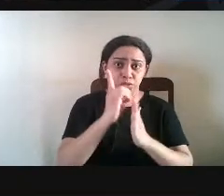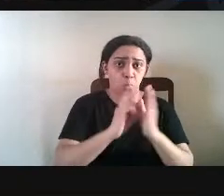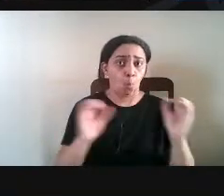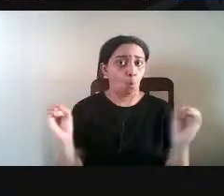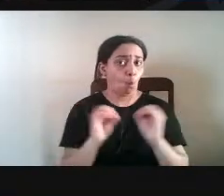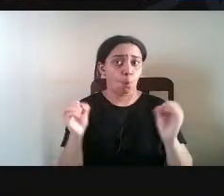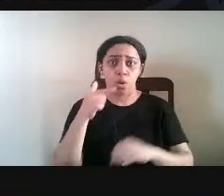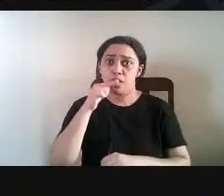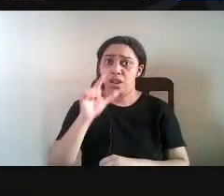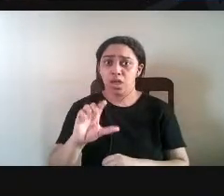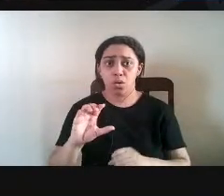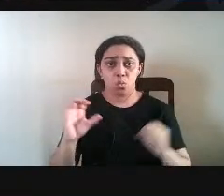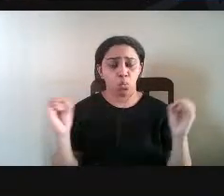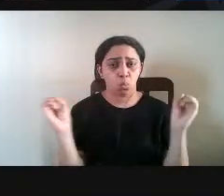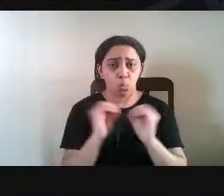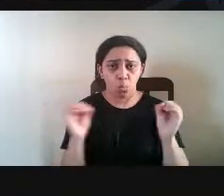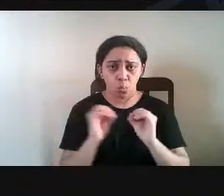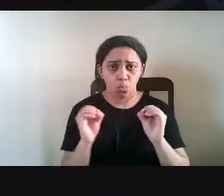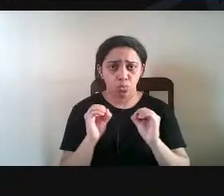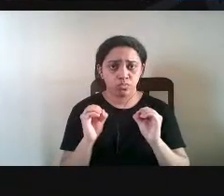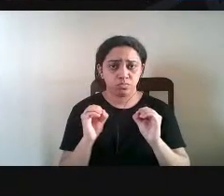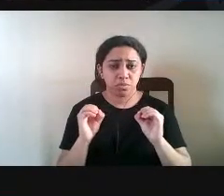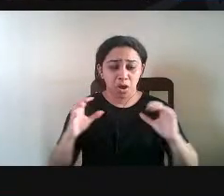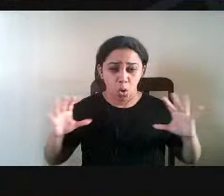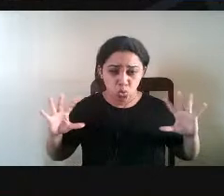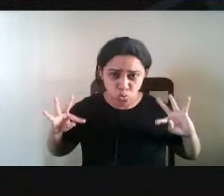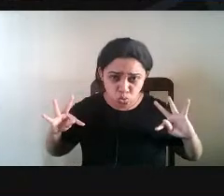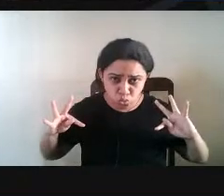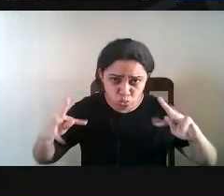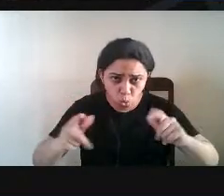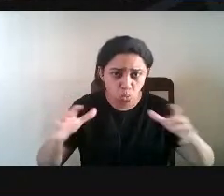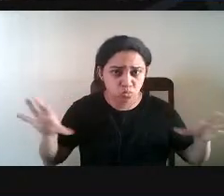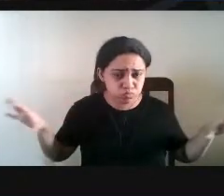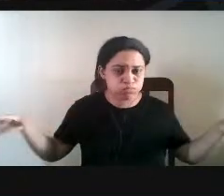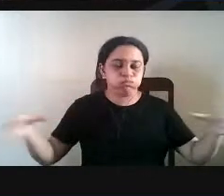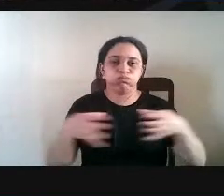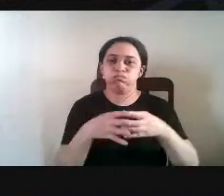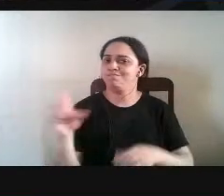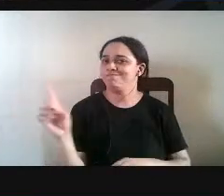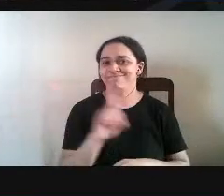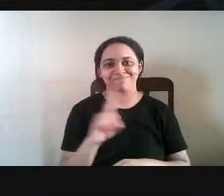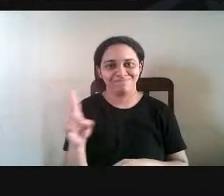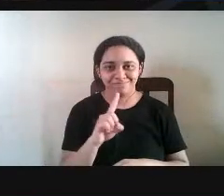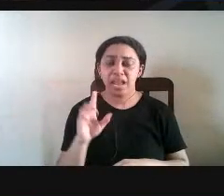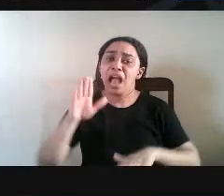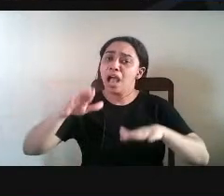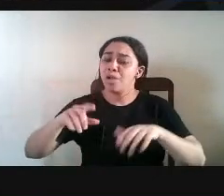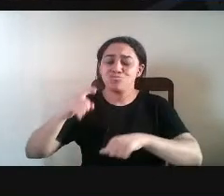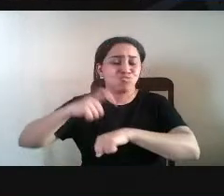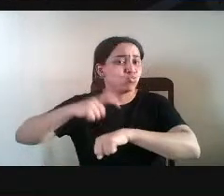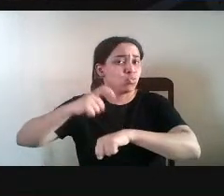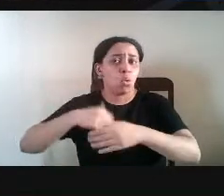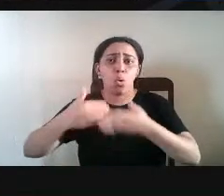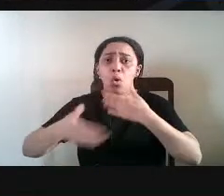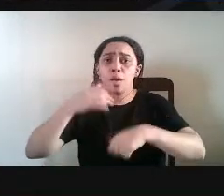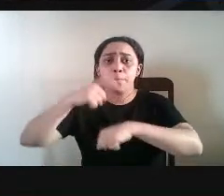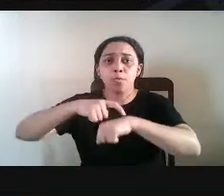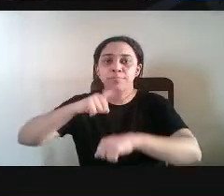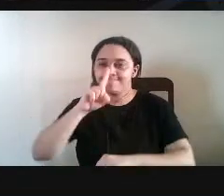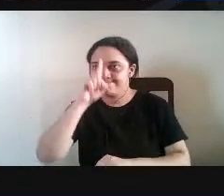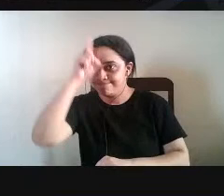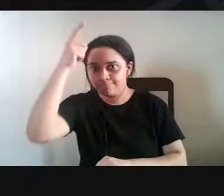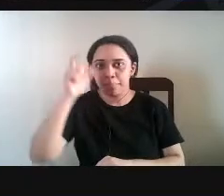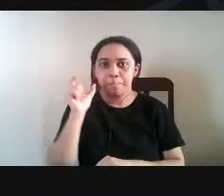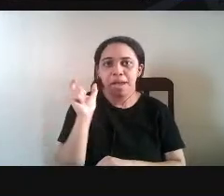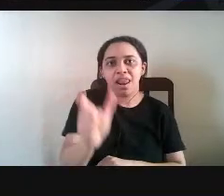nenhuma, engloba todo o léxico. Porque a cada momento você cria uma palavra nova, você esquece